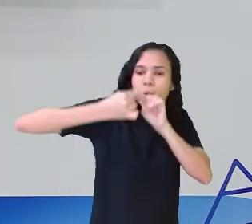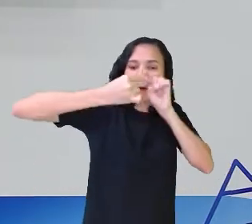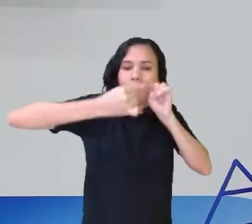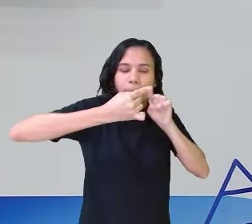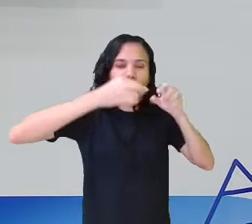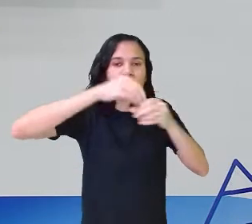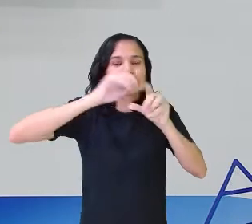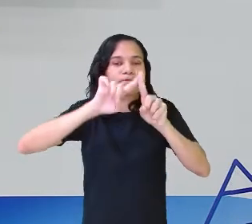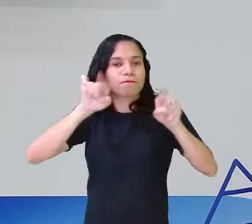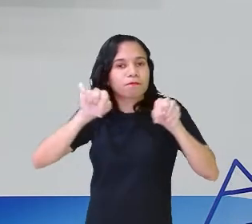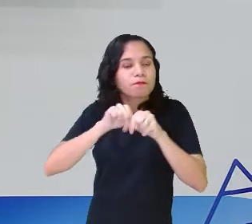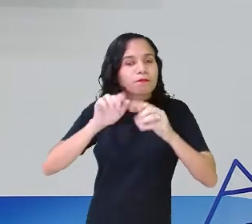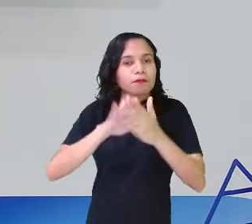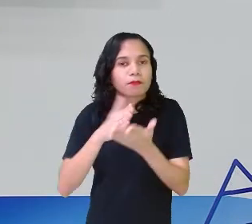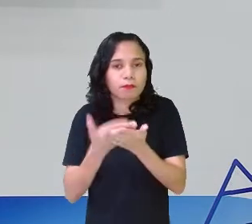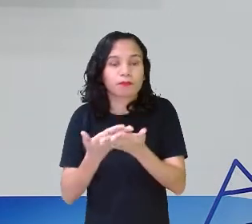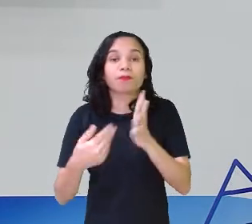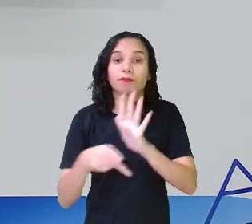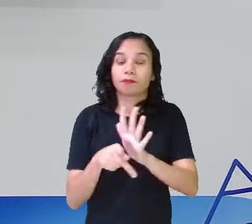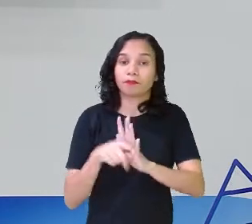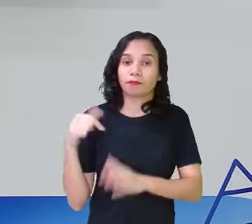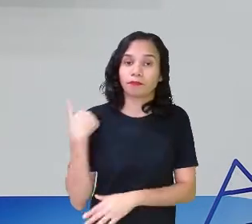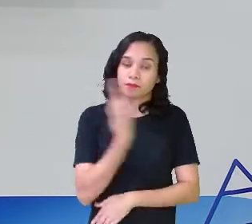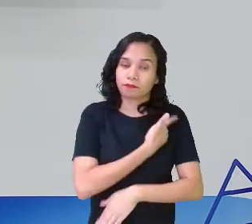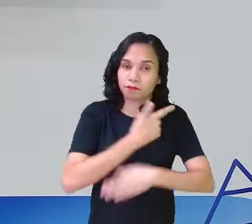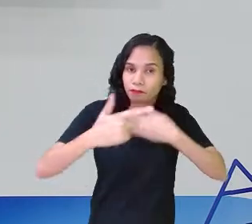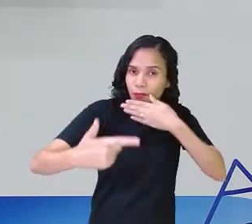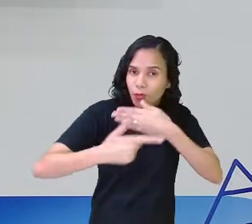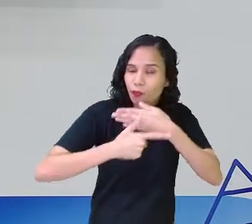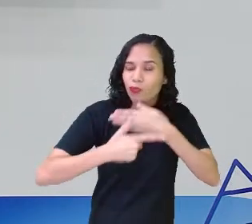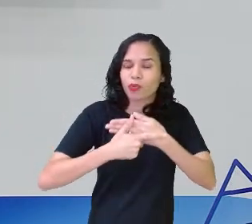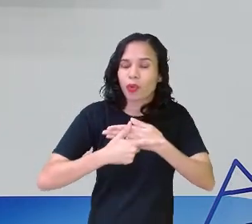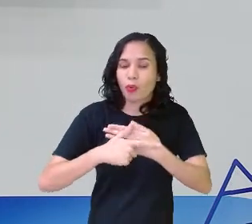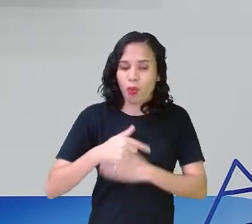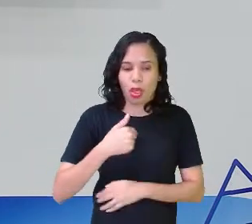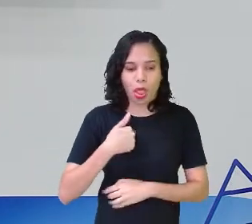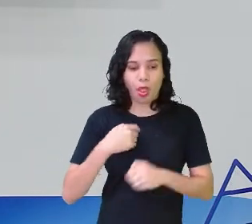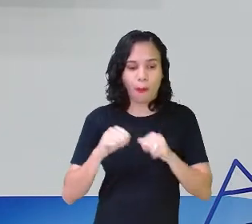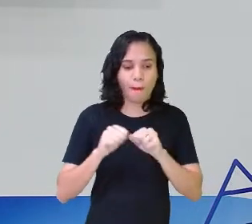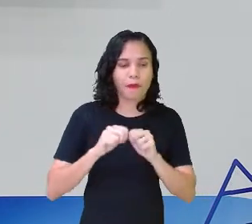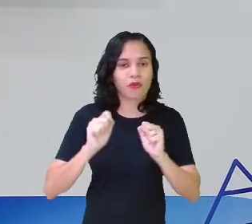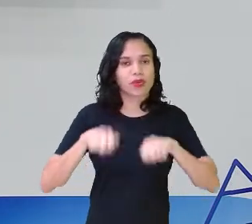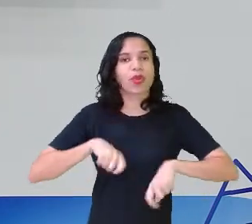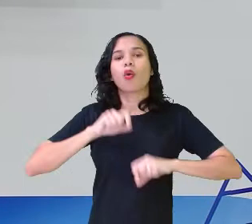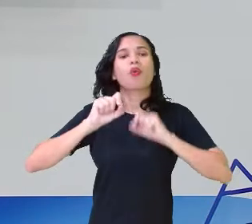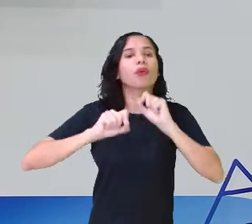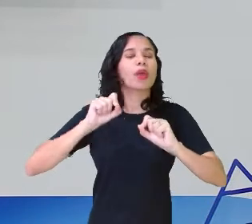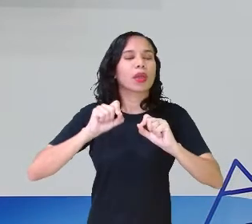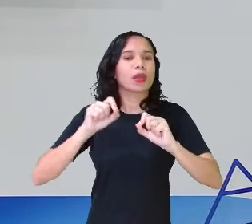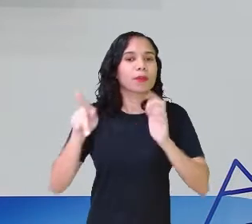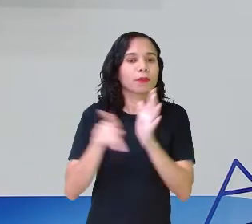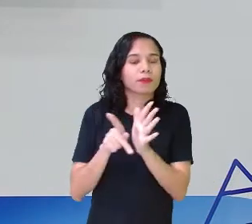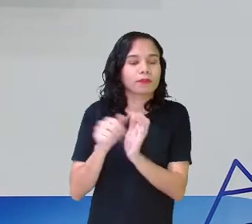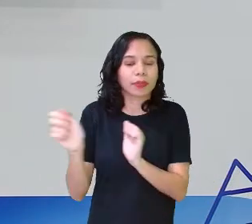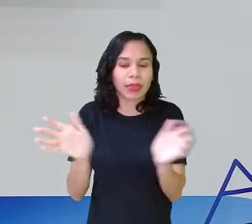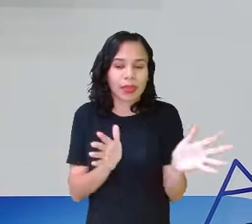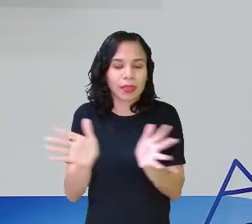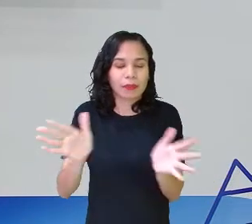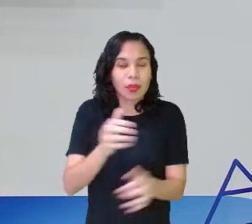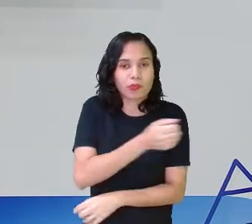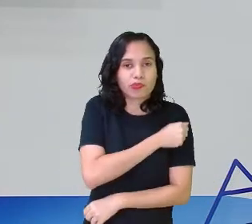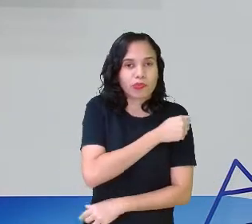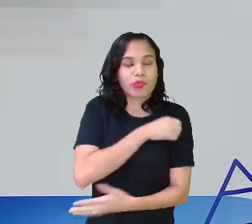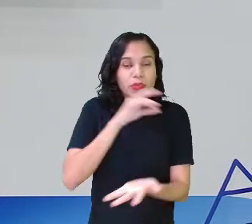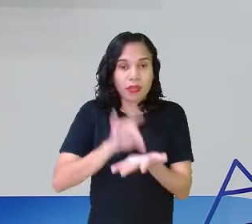da escola e qual é a nossa função. O que a gente pode fazer dentro de todas essas acessibilidades para que o estudante